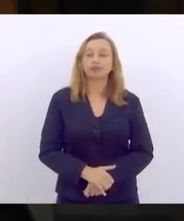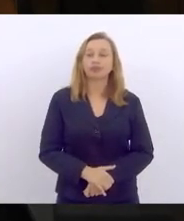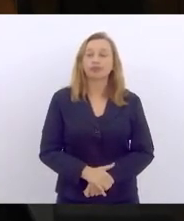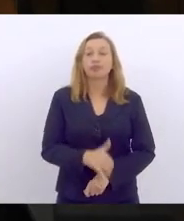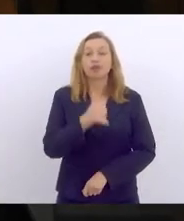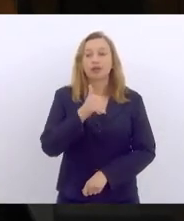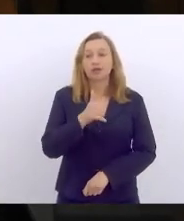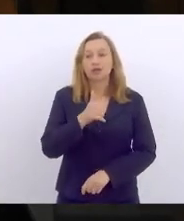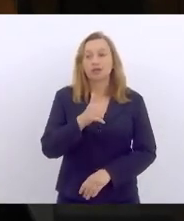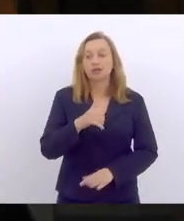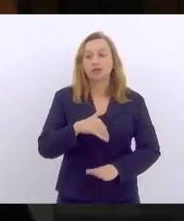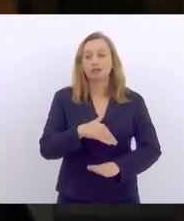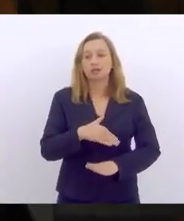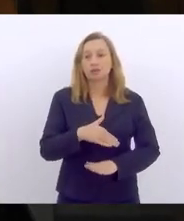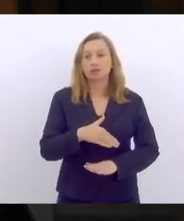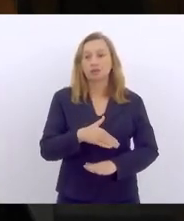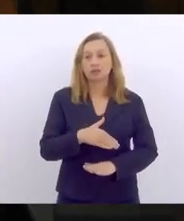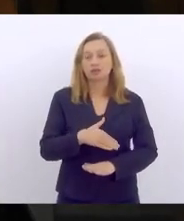senhoras e senhores